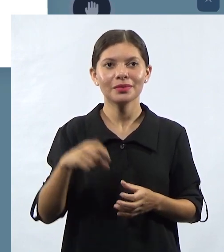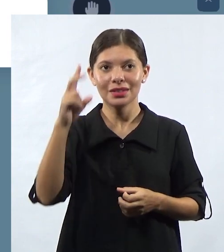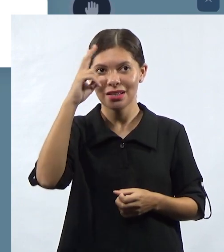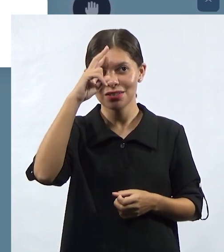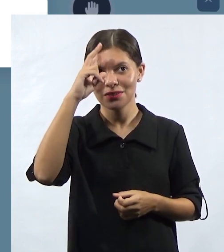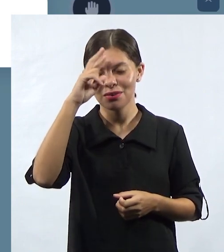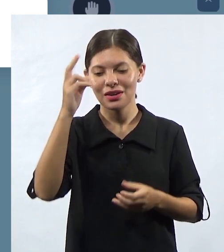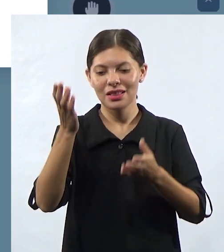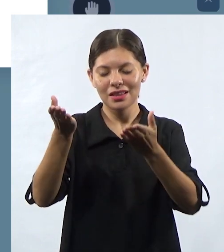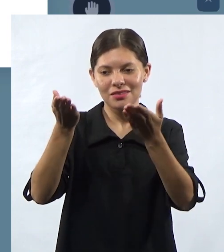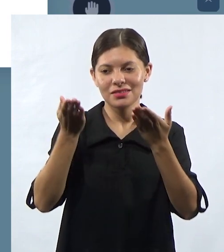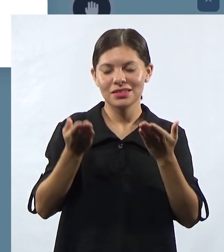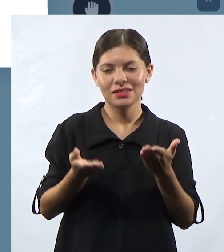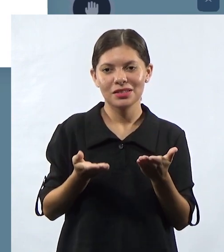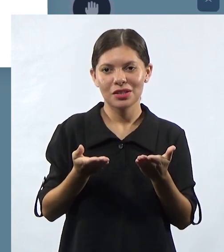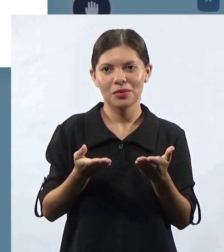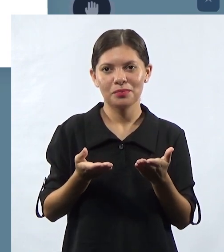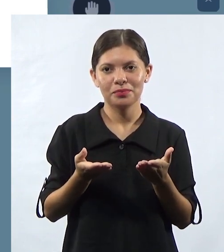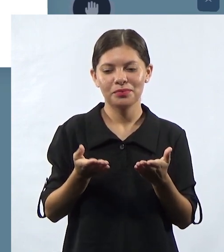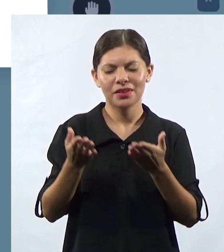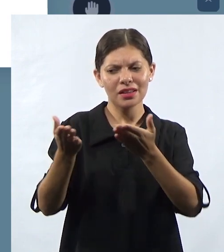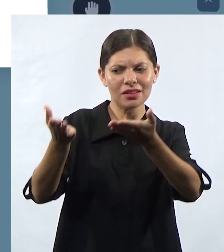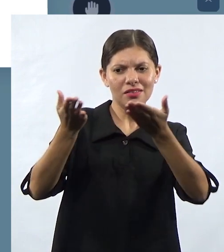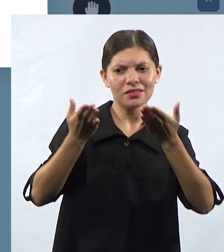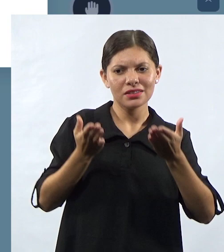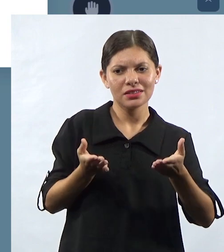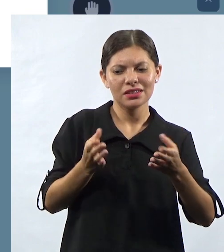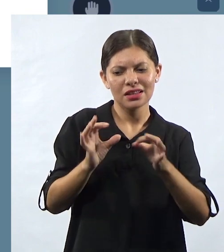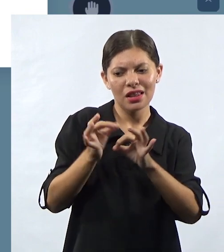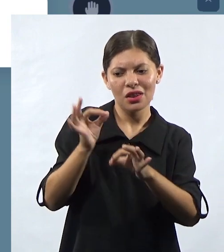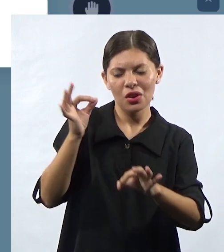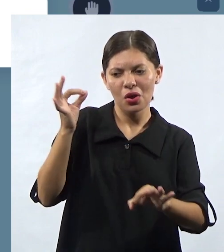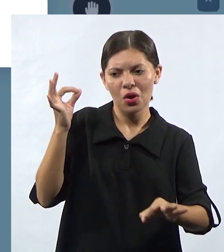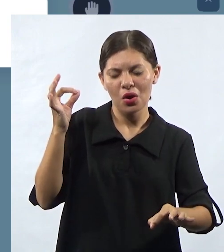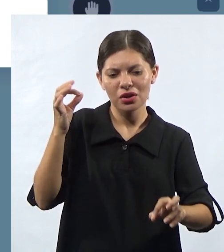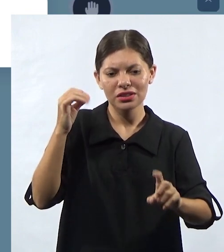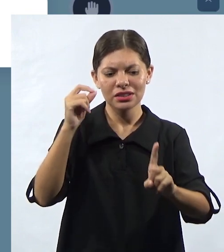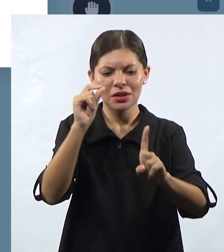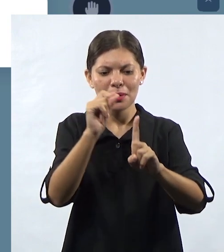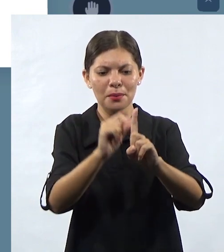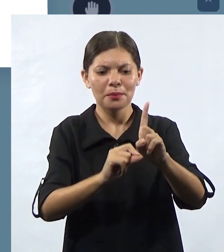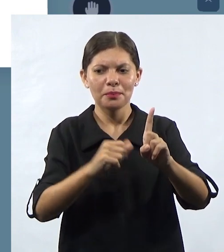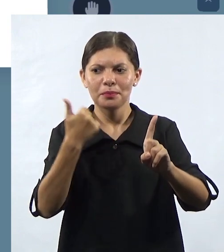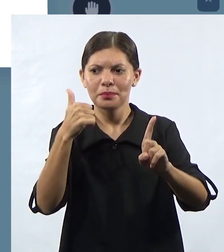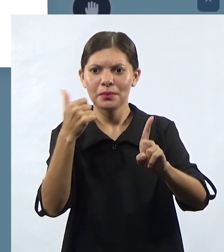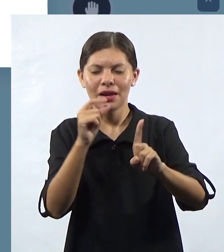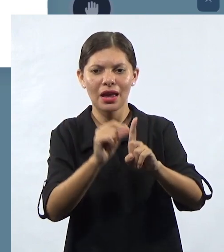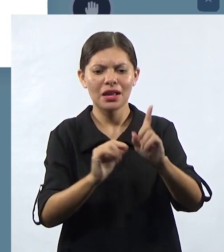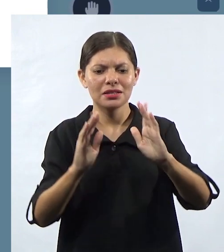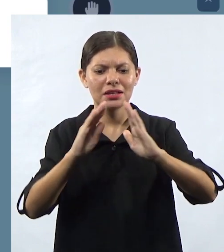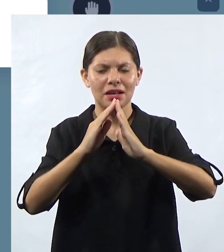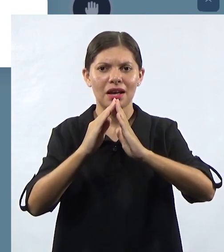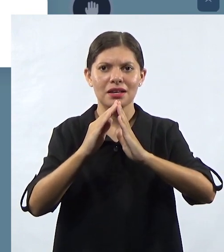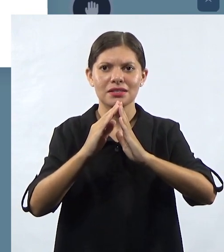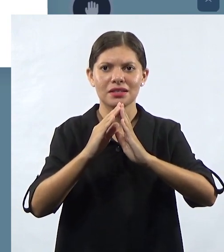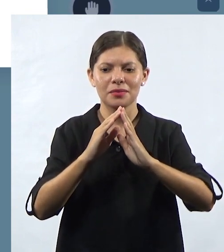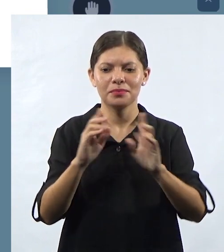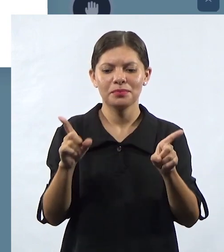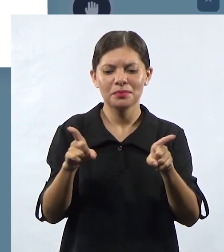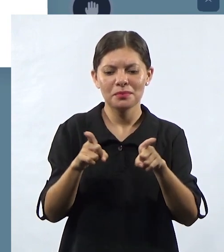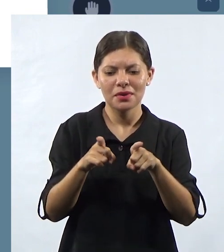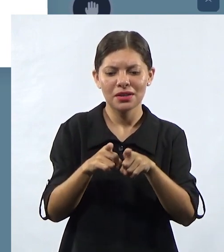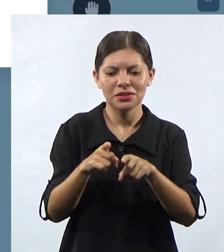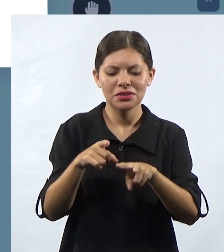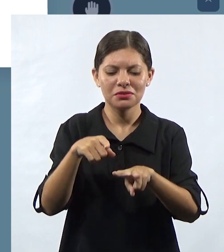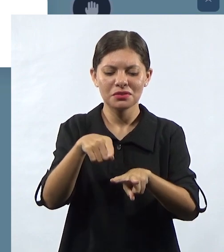pode ser, a visita não pode ser de tão longe que ela tenha que passar um mês na sua casa, nem pode ser de tão pertinho que ela tenha que vir de chinelo,